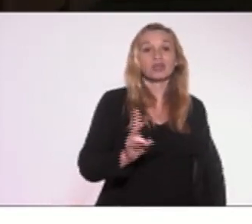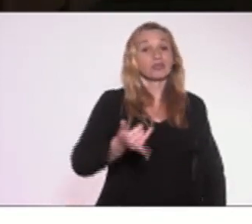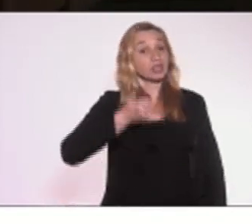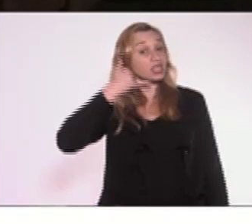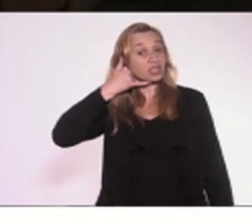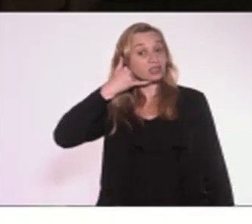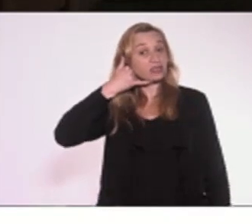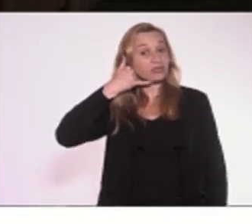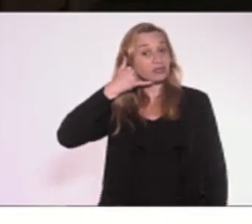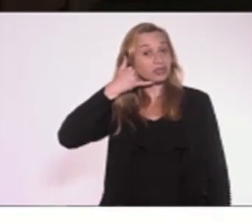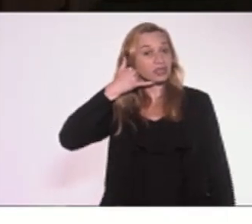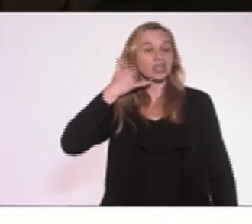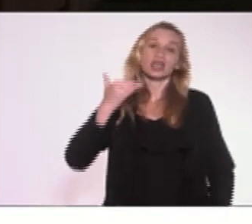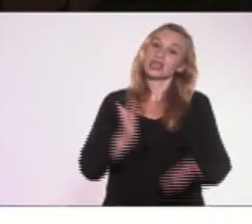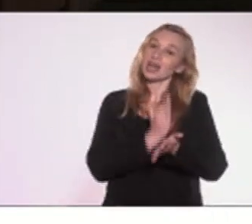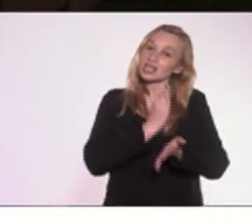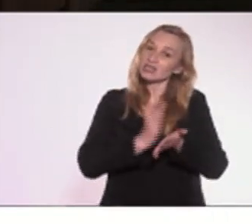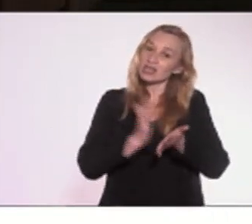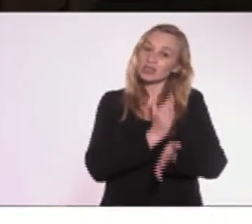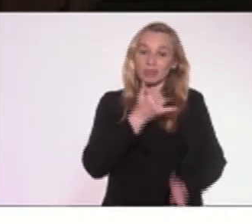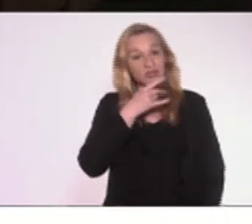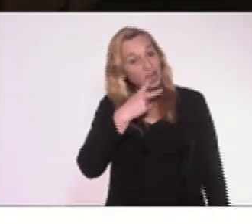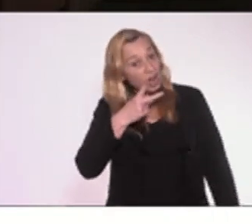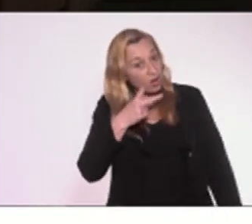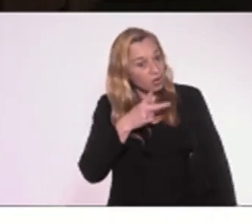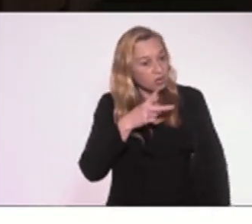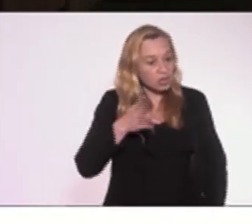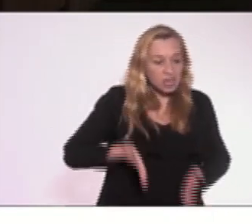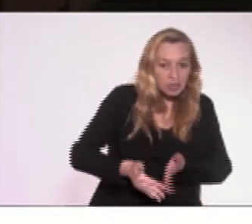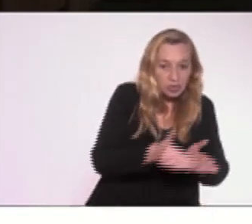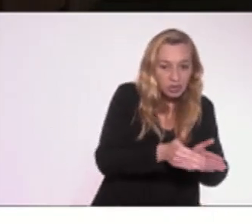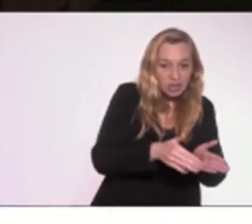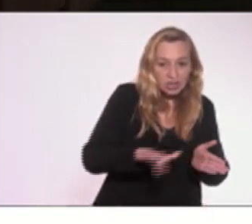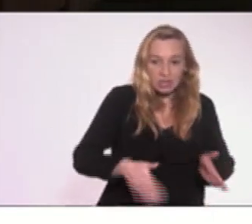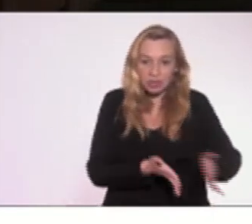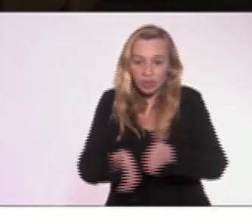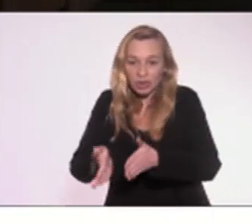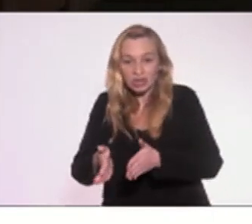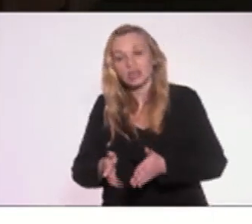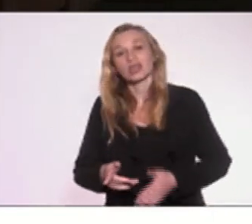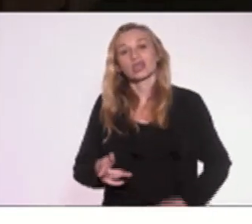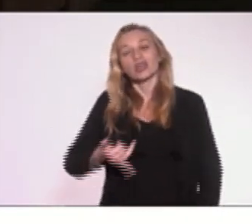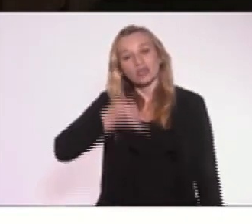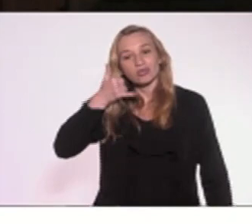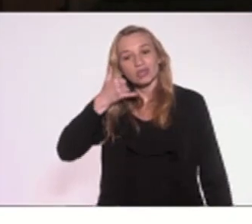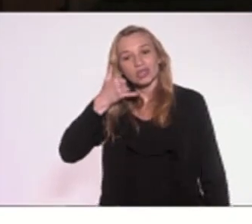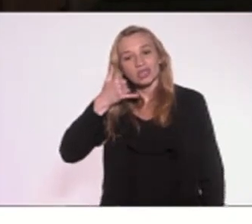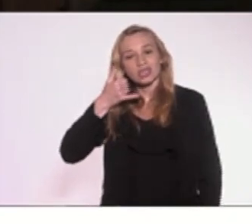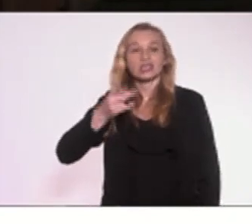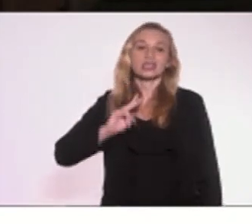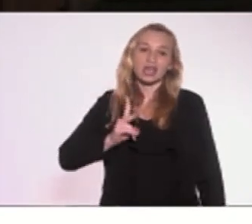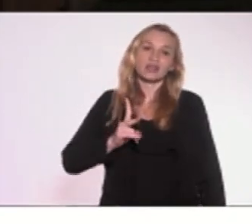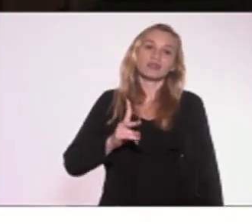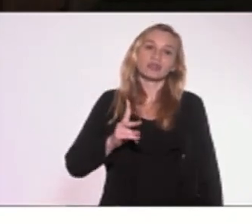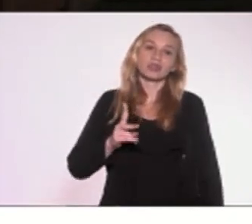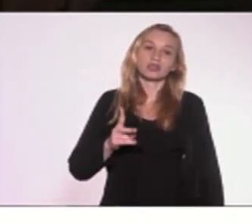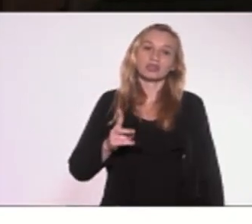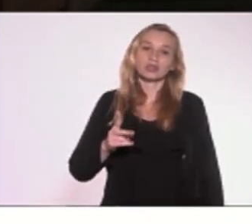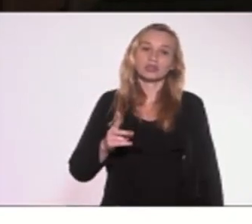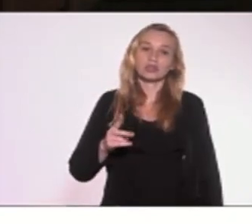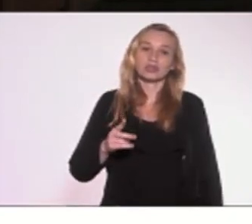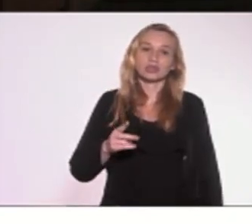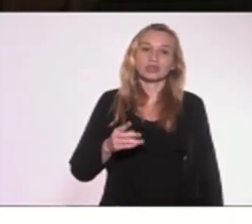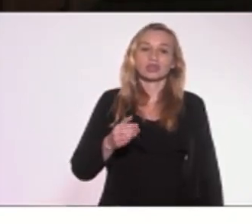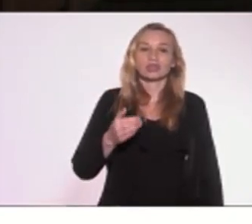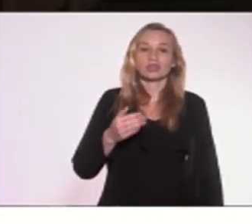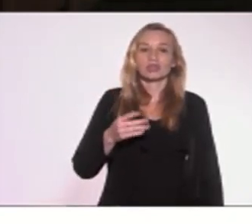ligando e muitas vezes para falar, olha, o caminho é esse, o caminho não é esse. E eu ouço muito a senhora, cumprimentando a senhora, eu cumprimento todos